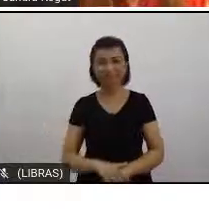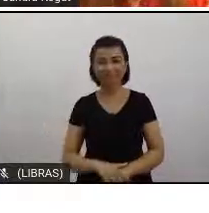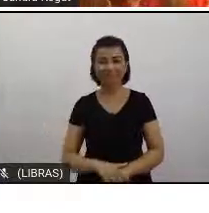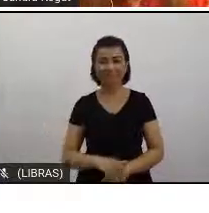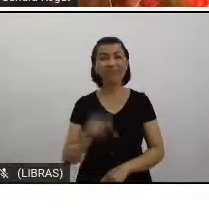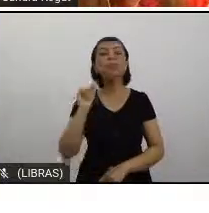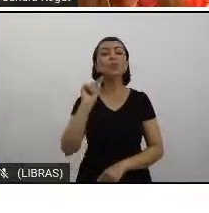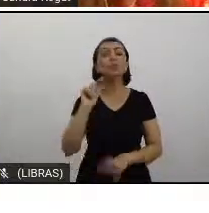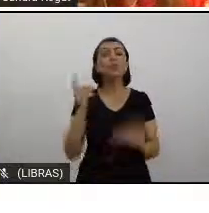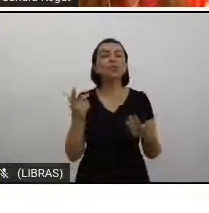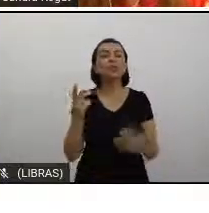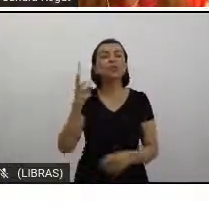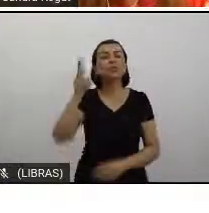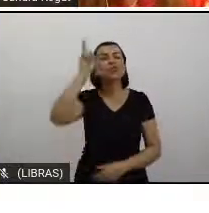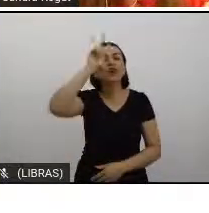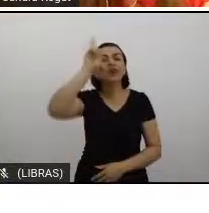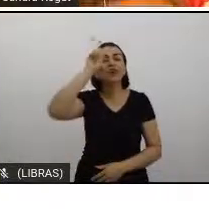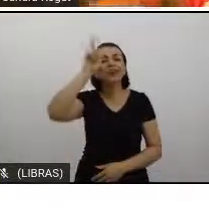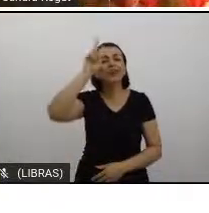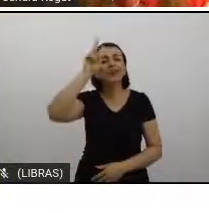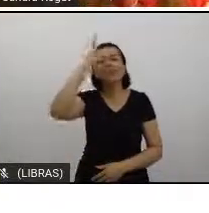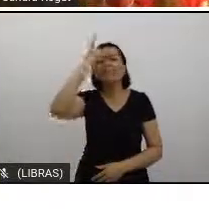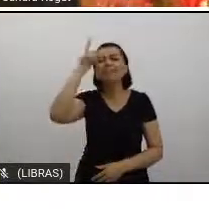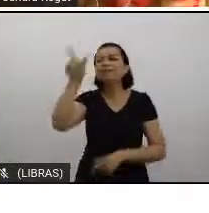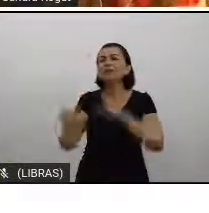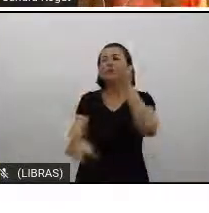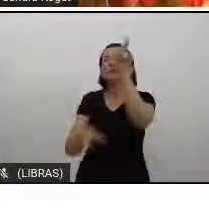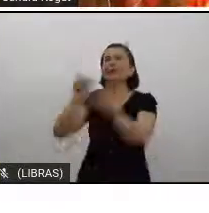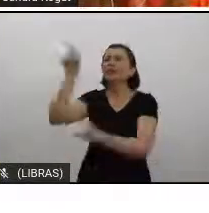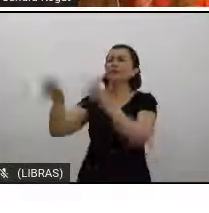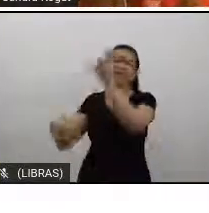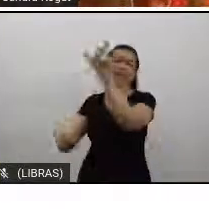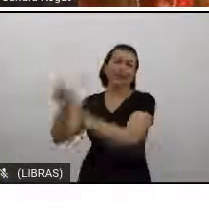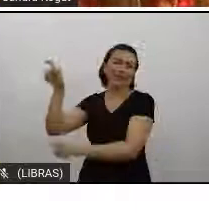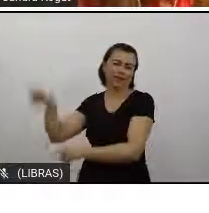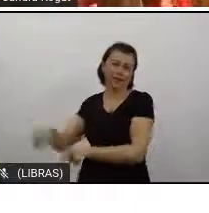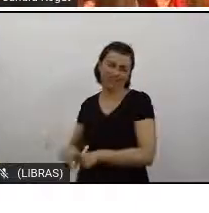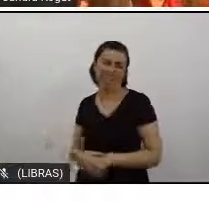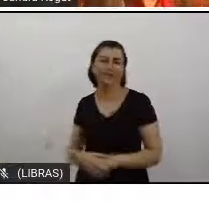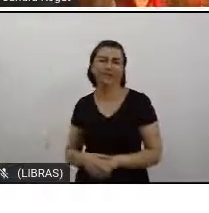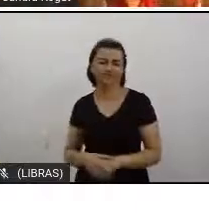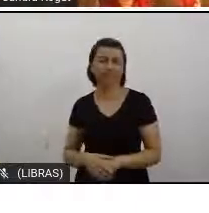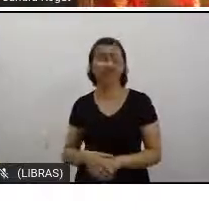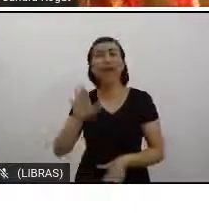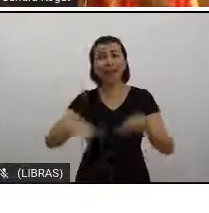são as histórias. Tem uma hora que alguém fala assim, realidade, ficção...